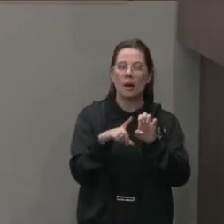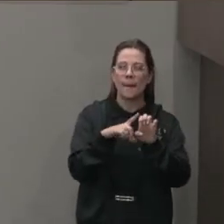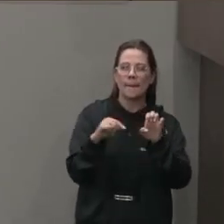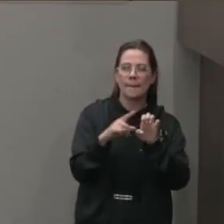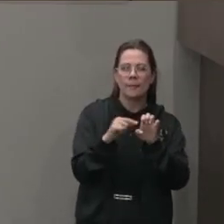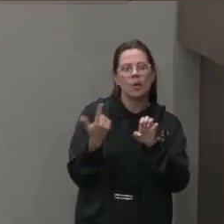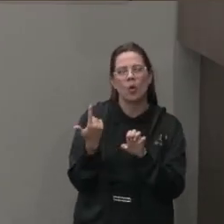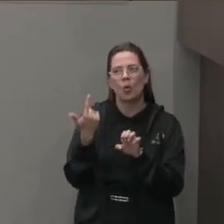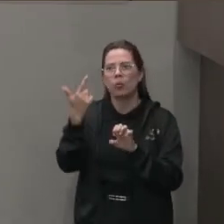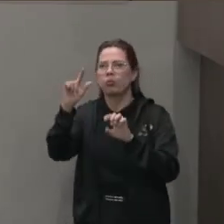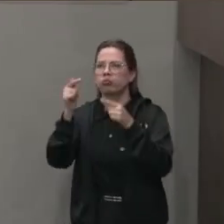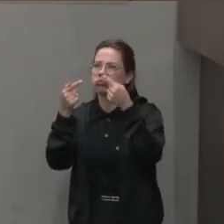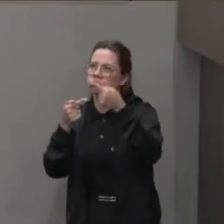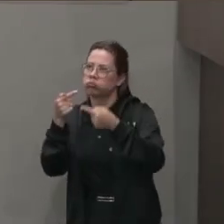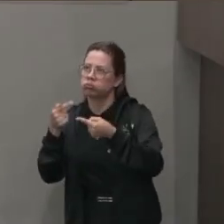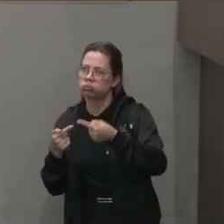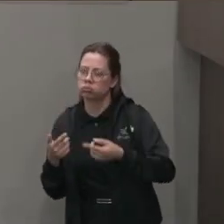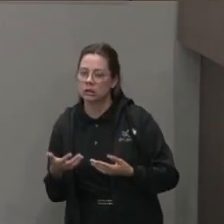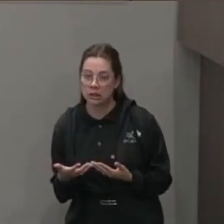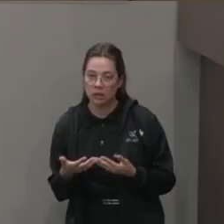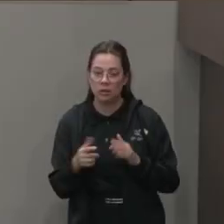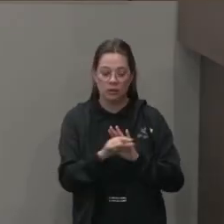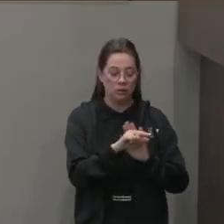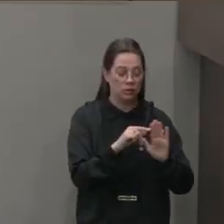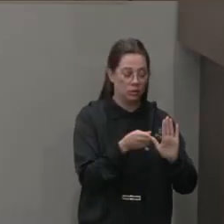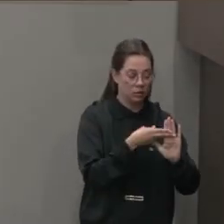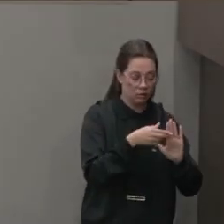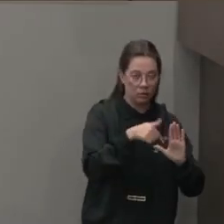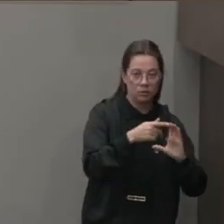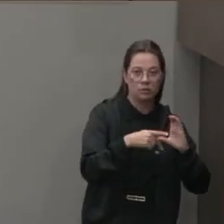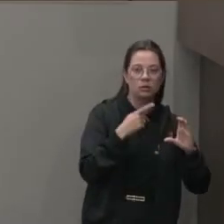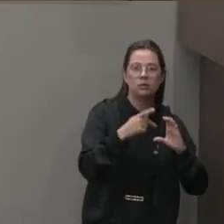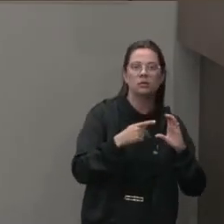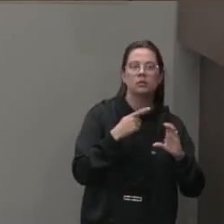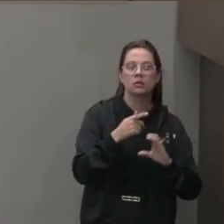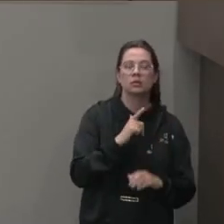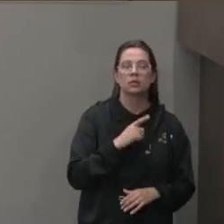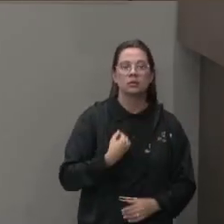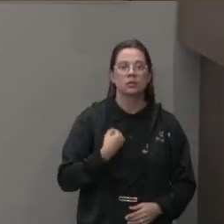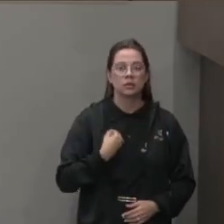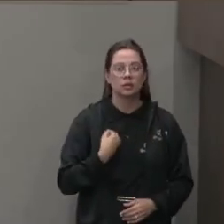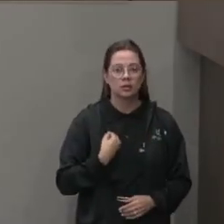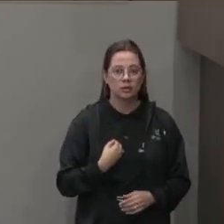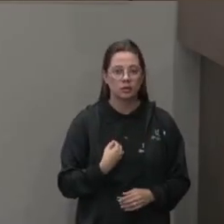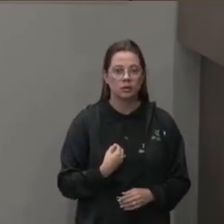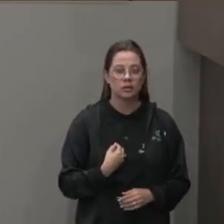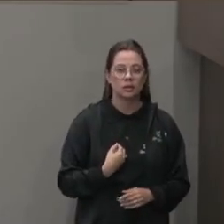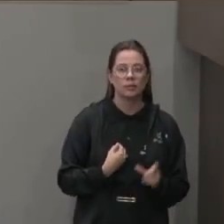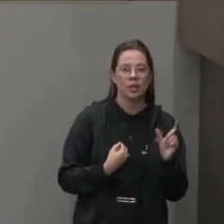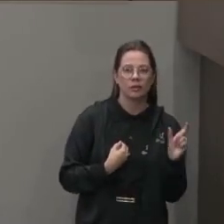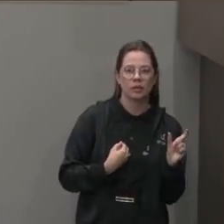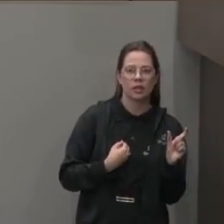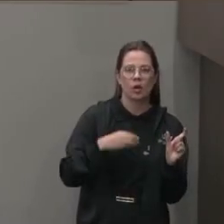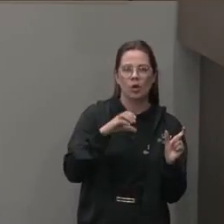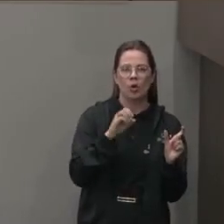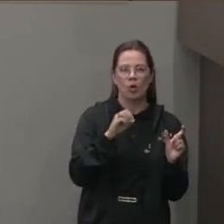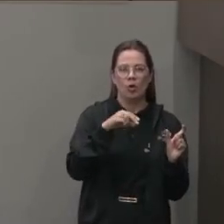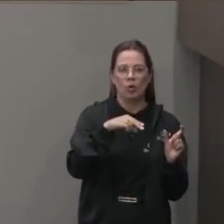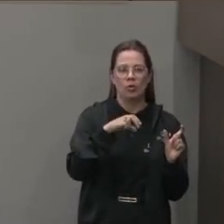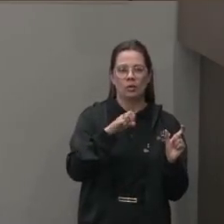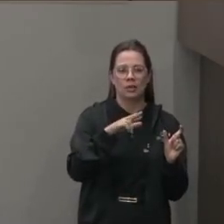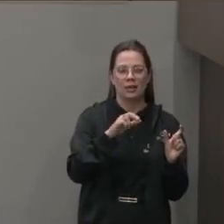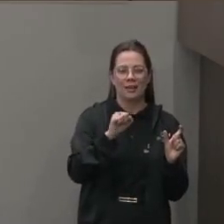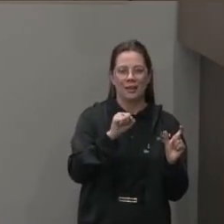uma outra discussão. A emenda feita aqui pela Câmara de Vereadores acabou por onerar demais o